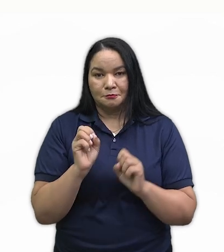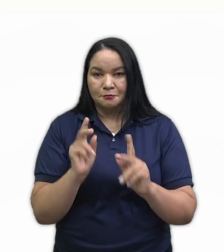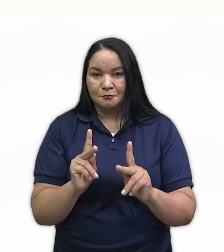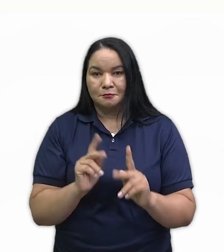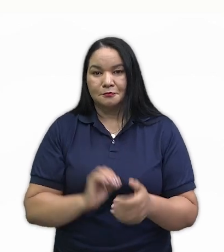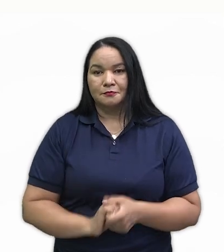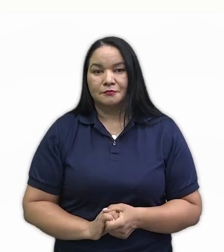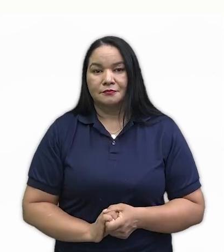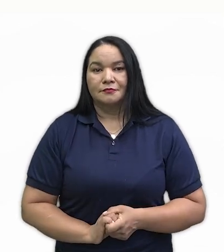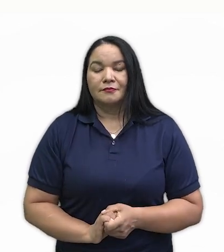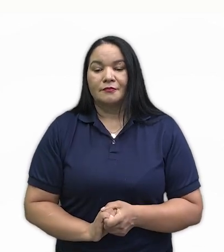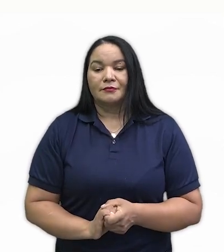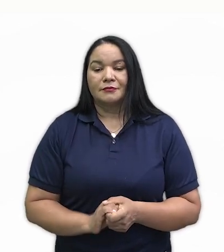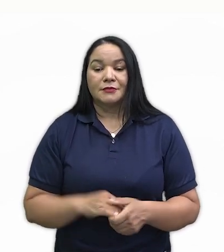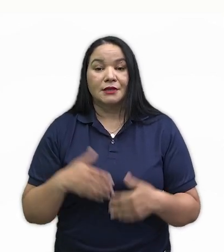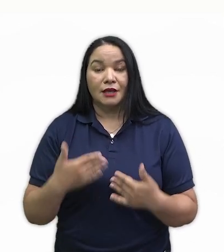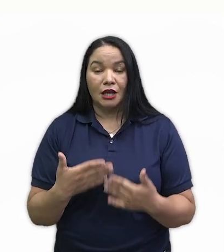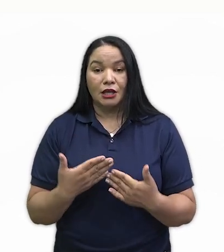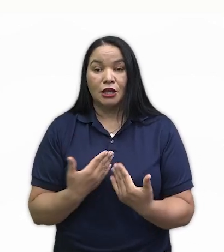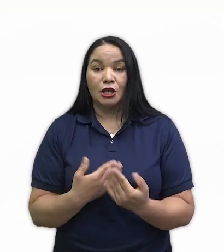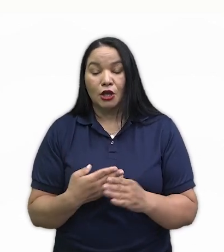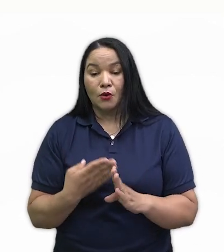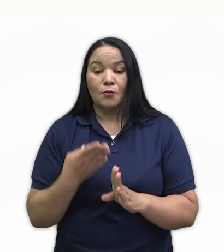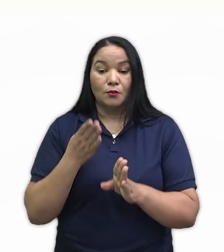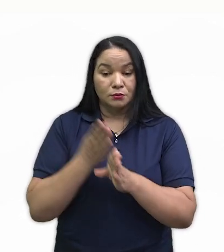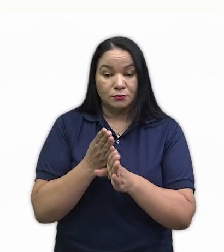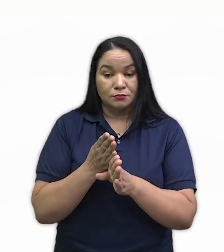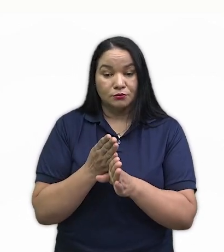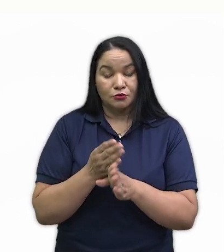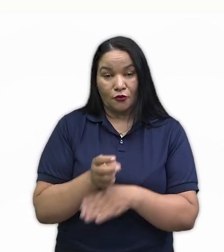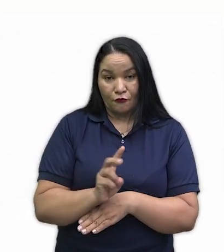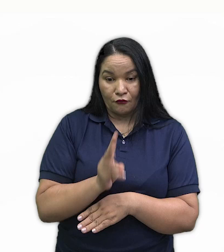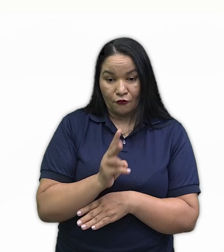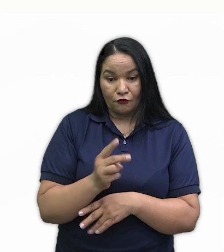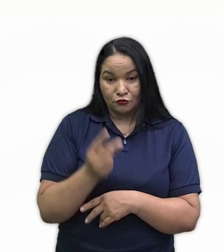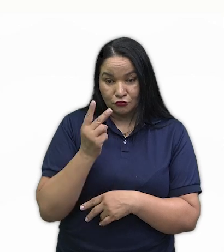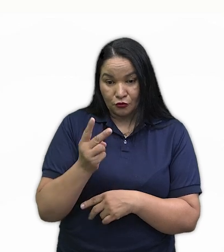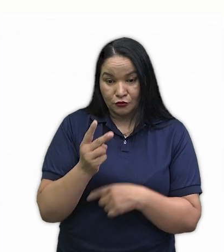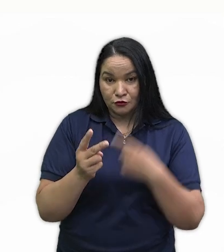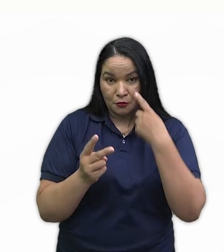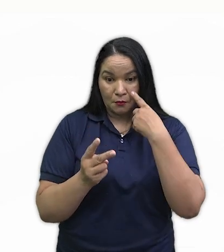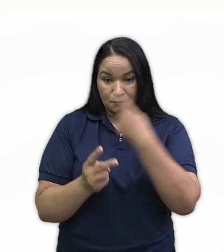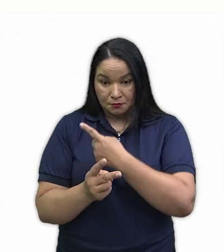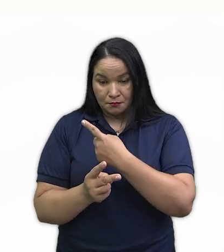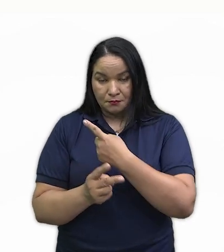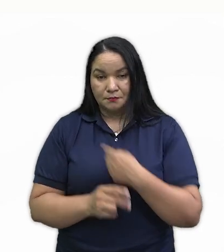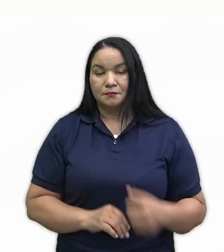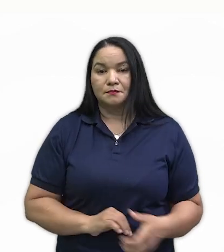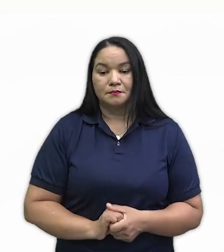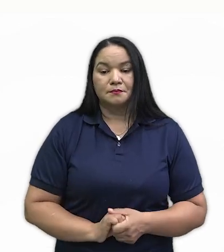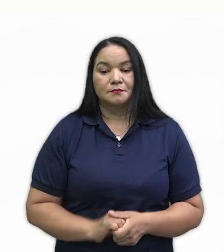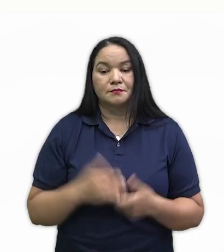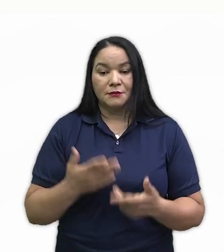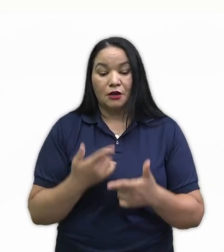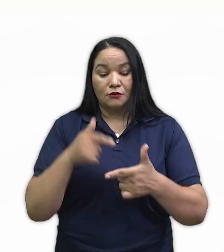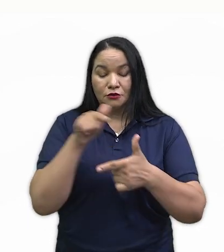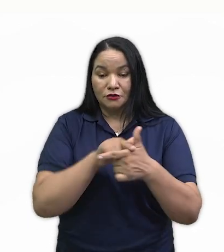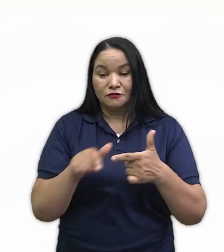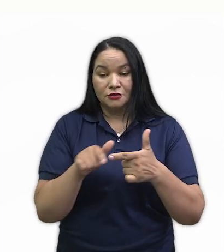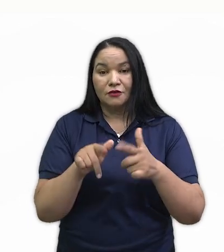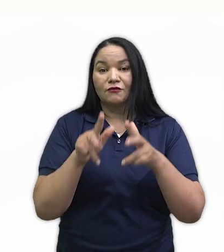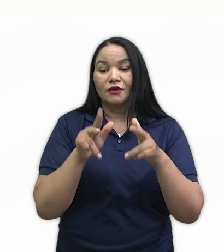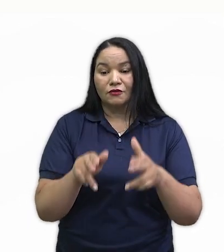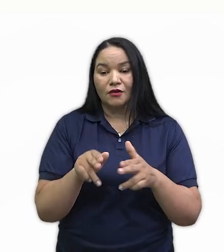tá legal? E aí, nós encontramos aqui esses dois valores, onde, ao resolver essa divisão,